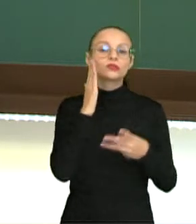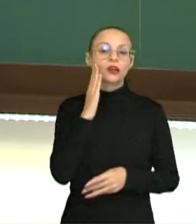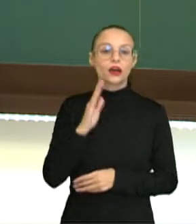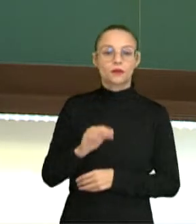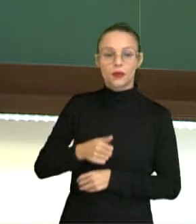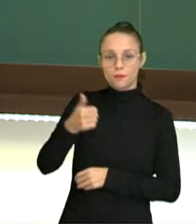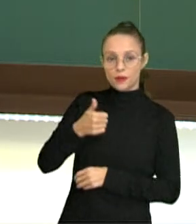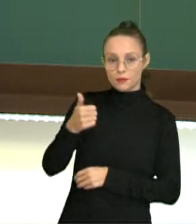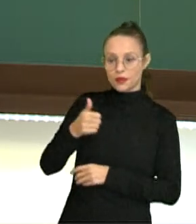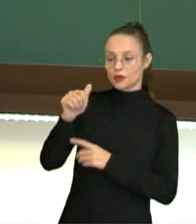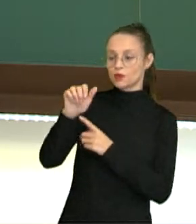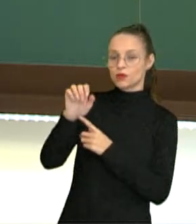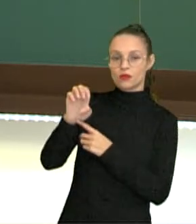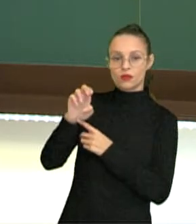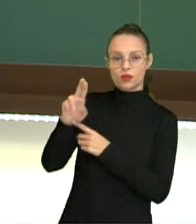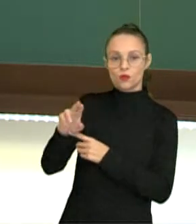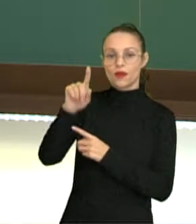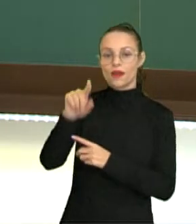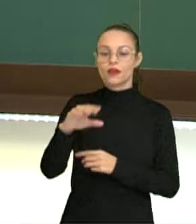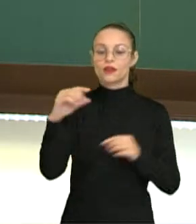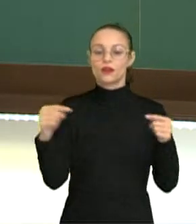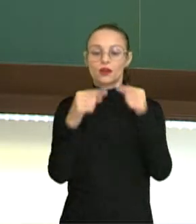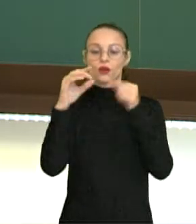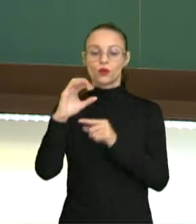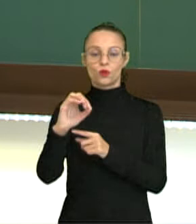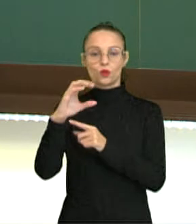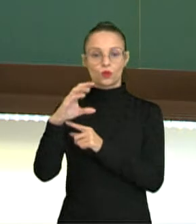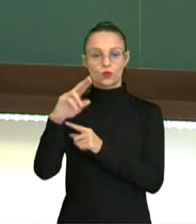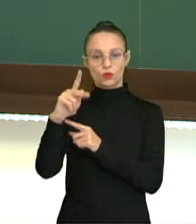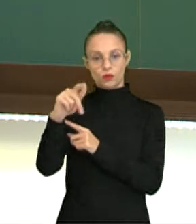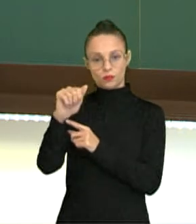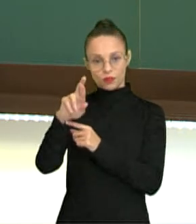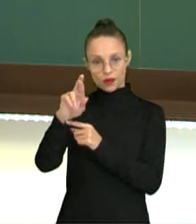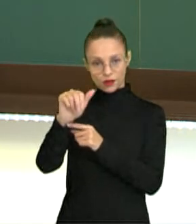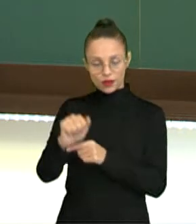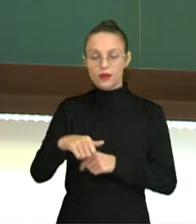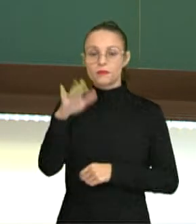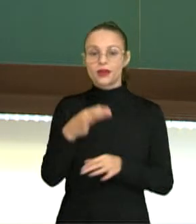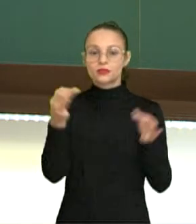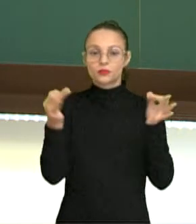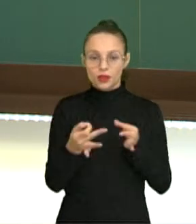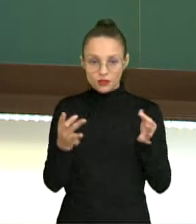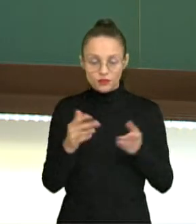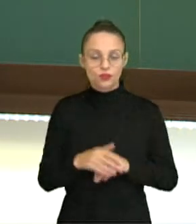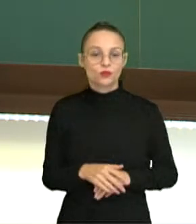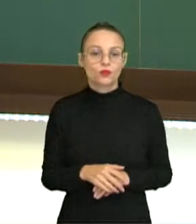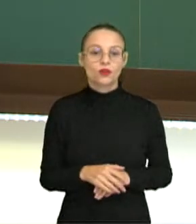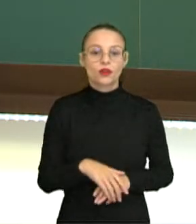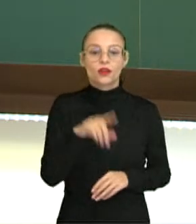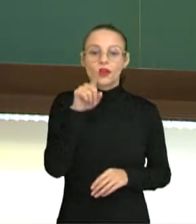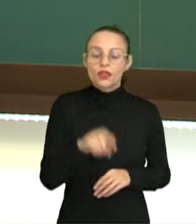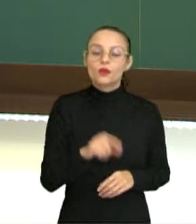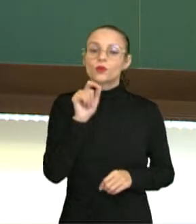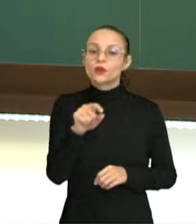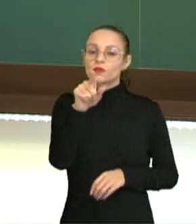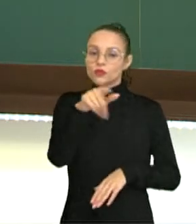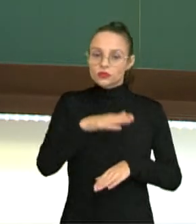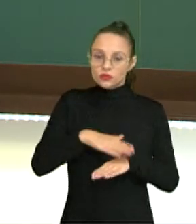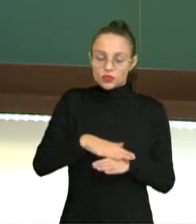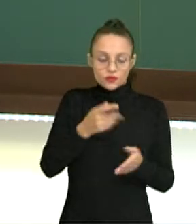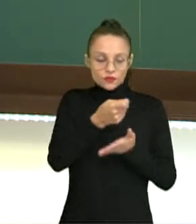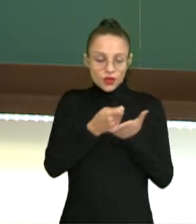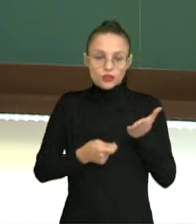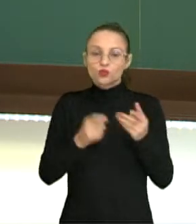é ocupara, e é o pretérito mais que perfeito, como a gente diz, é o pretérito dos pretéritos, você vai fazer o quê?